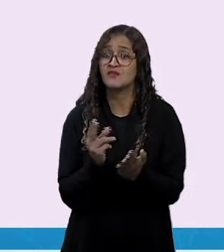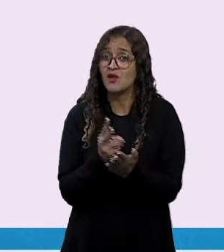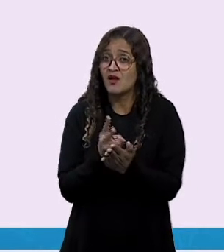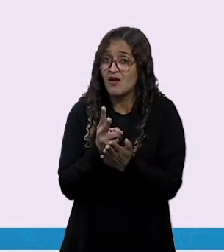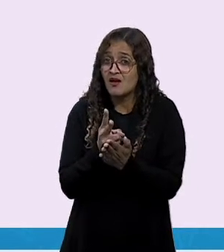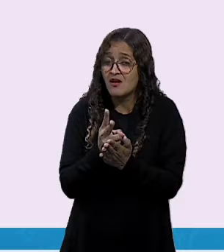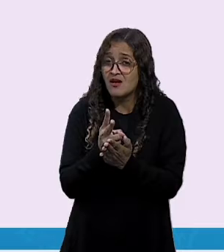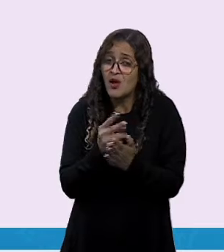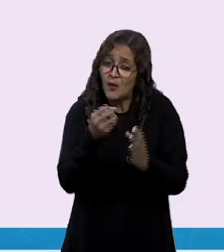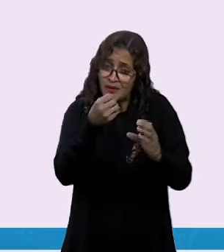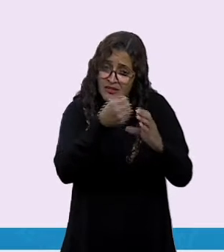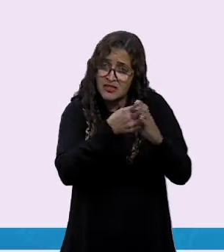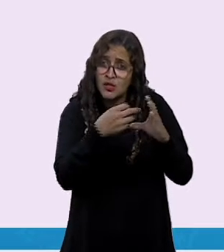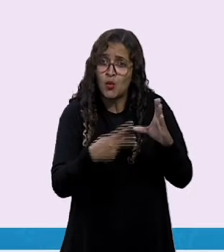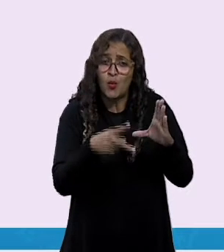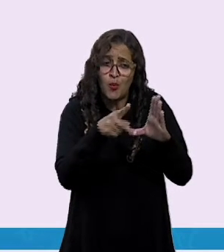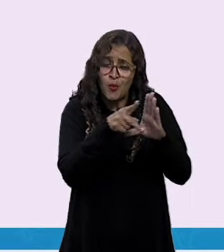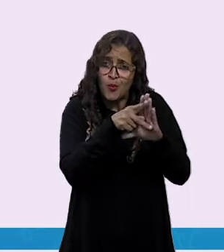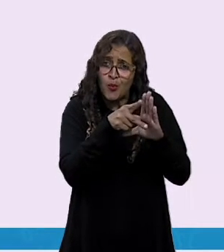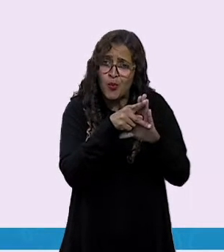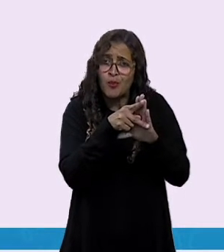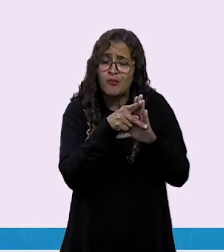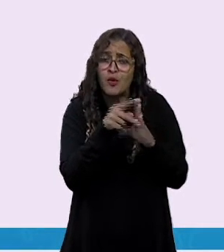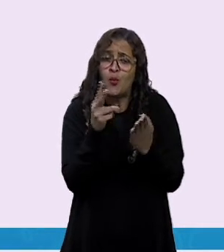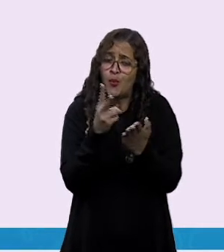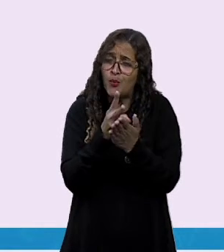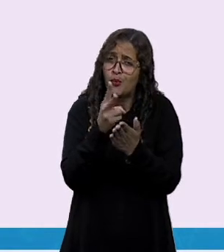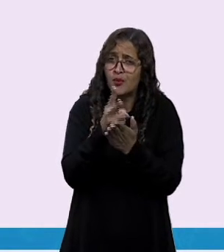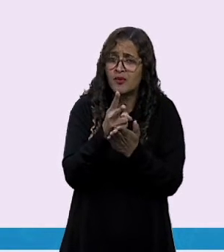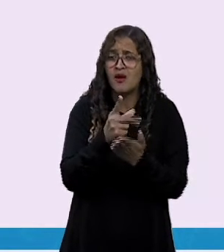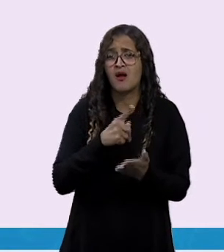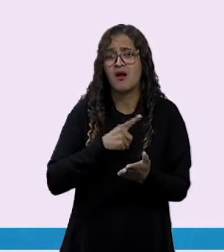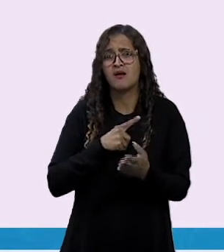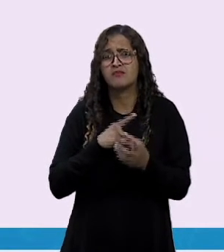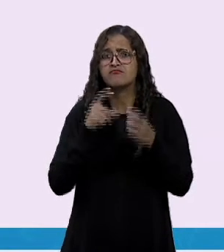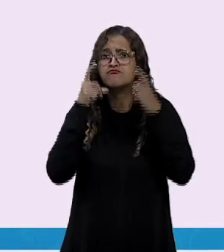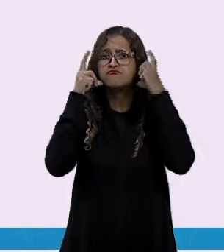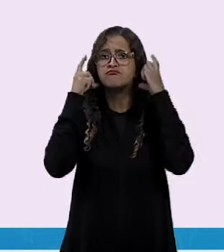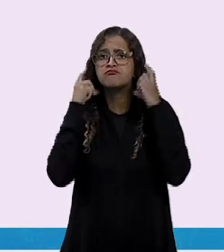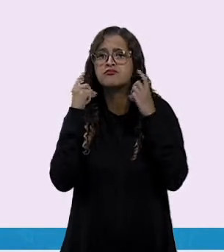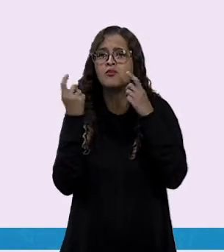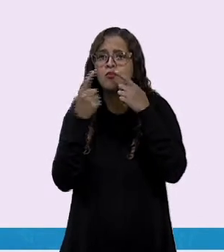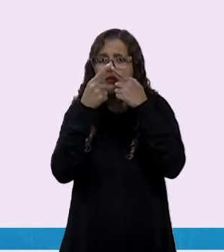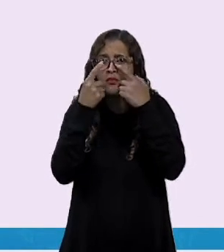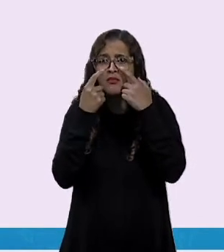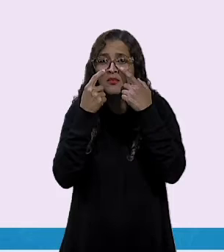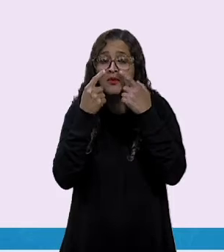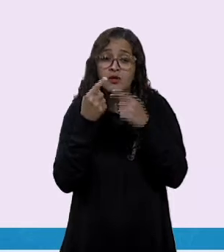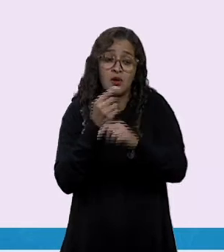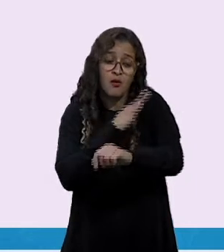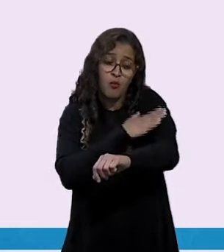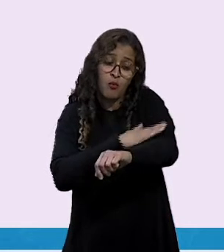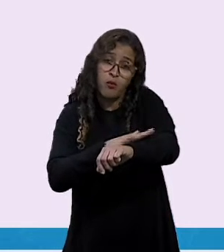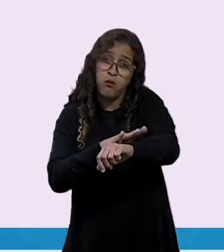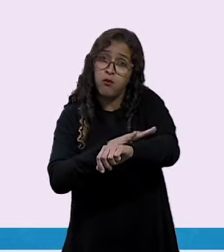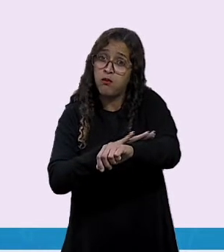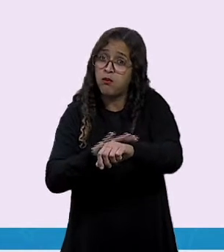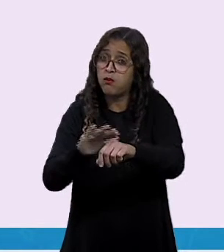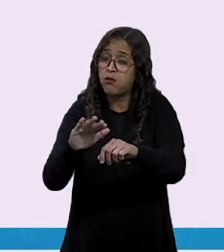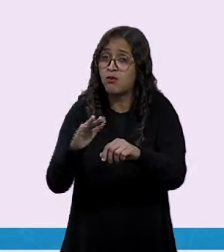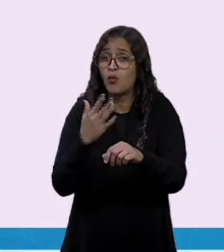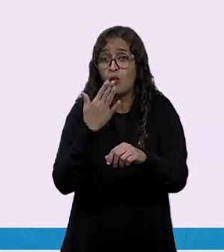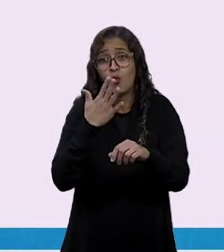com aquelas características, né? Um focinho, a orelhinha, às vezes a mesma cor, muda um pouquinho de cor